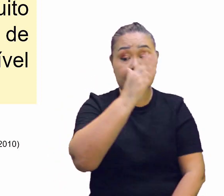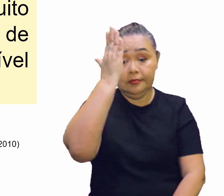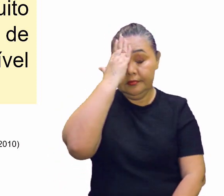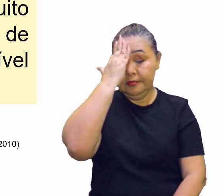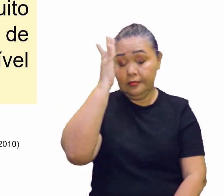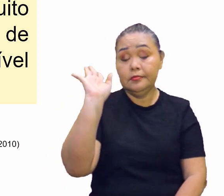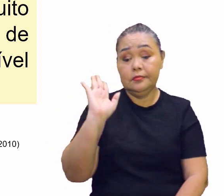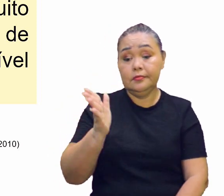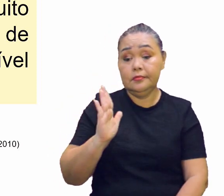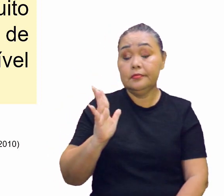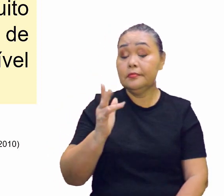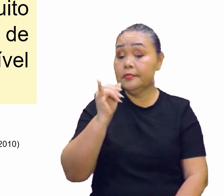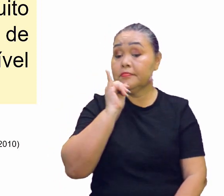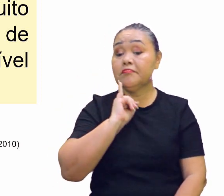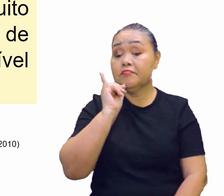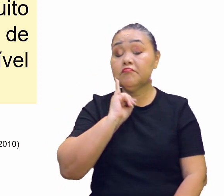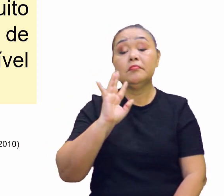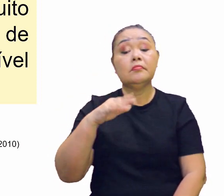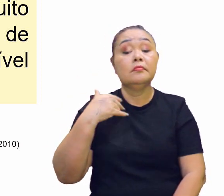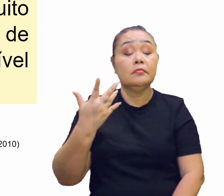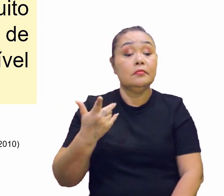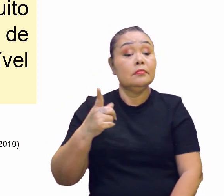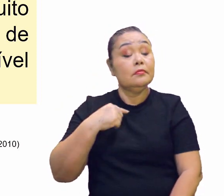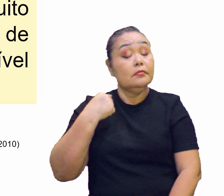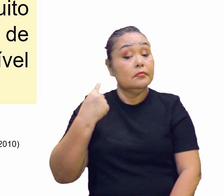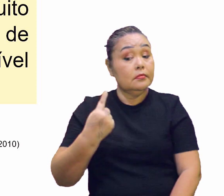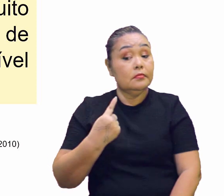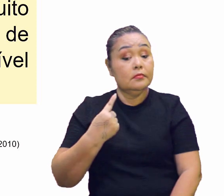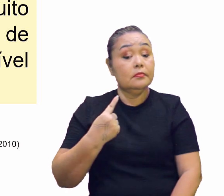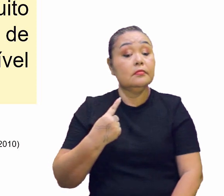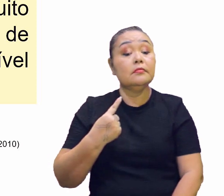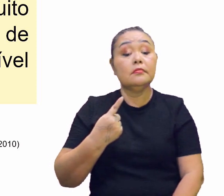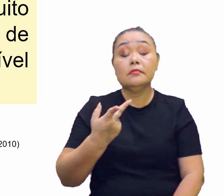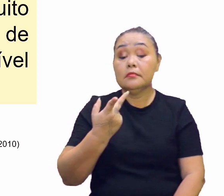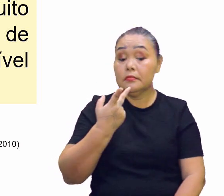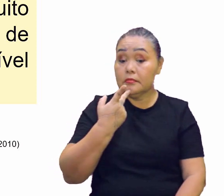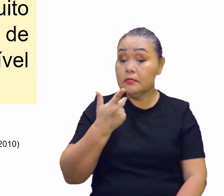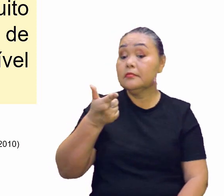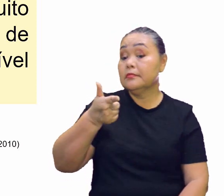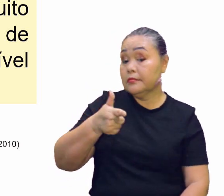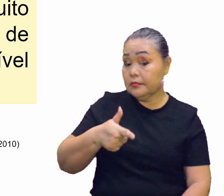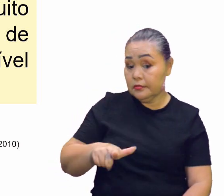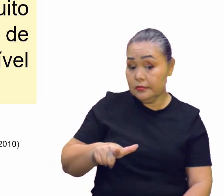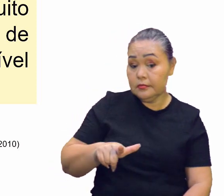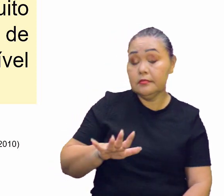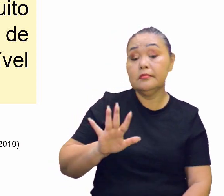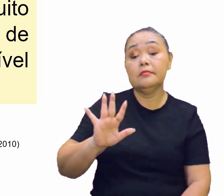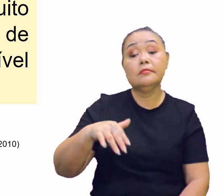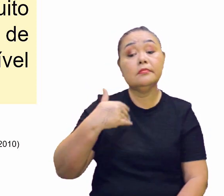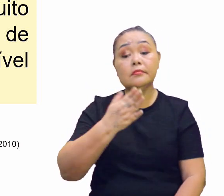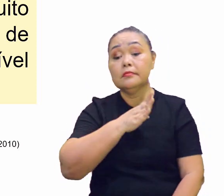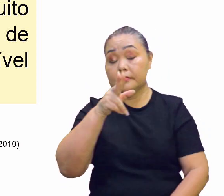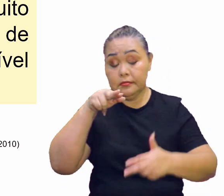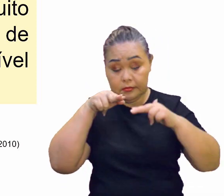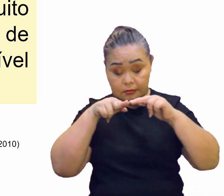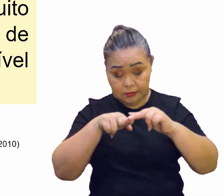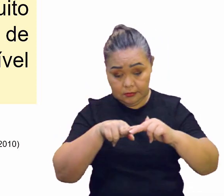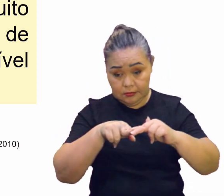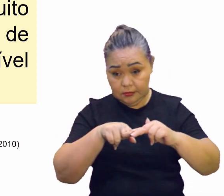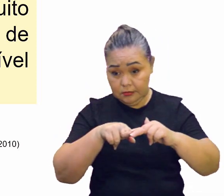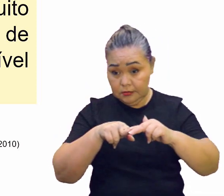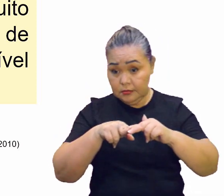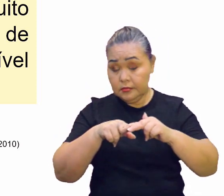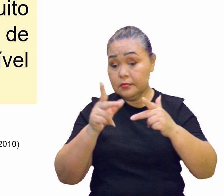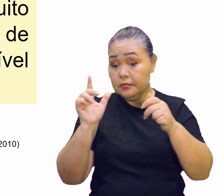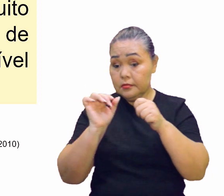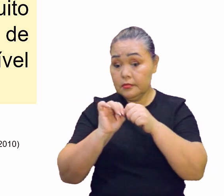demos, inclusive, exemplos, e a gente ainda sugere novamente que quando ele vá lá no supermercado, quando ele for